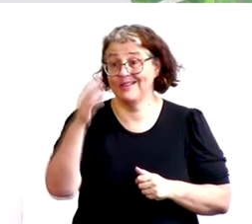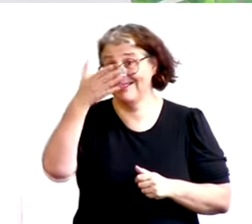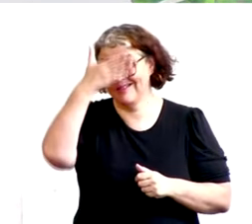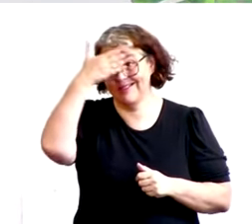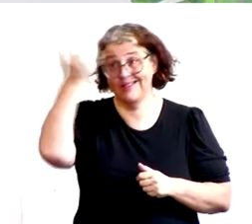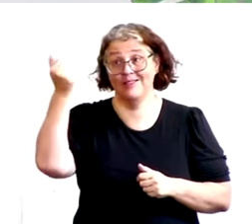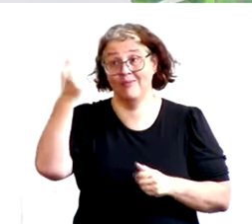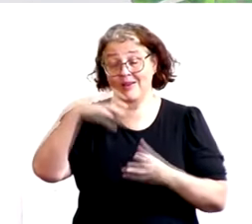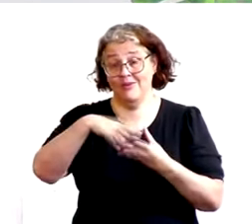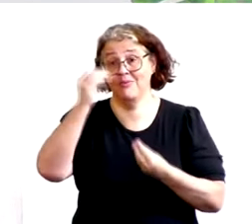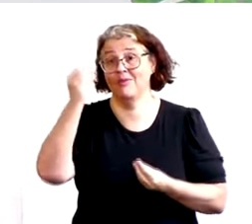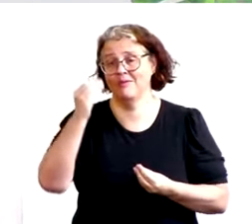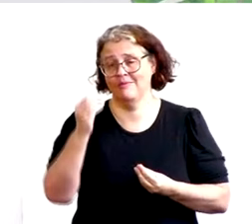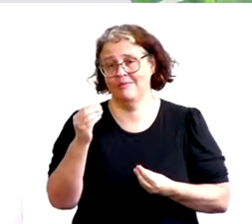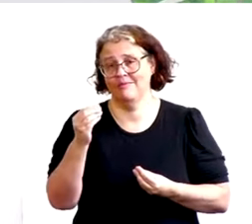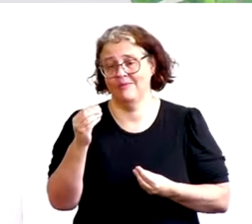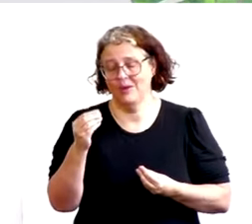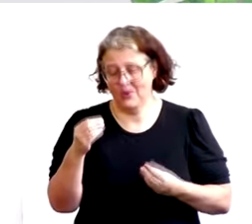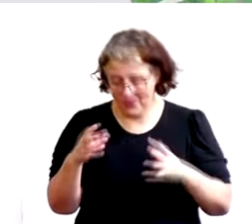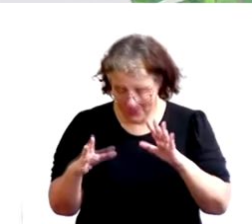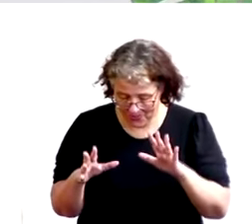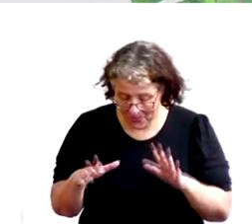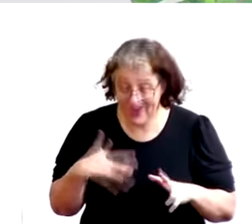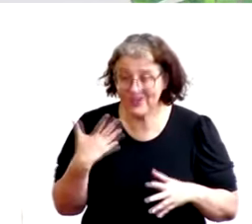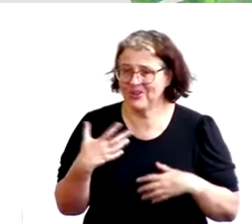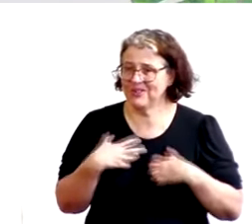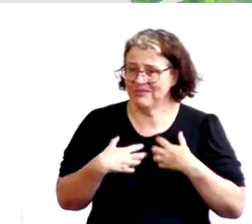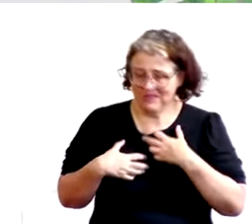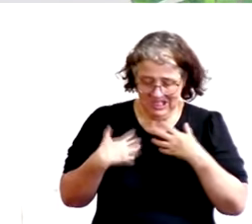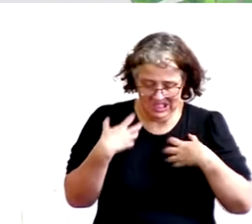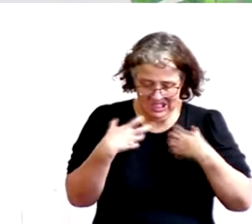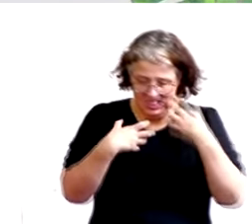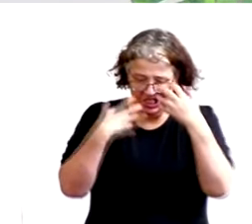quando estamos atolados em aflições E angústias